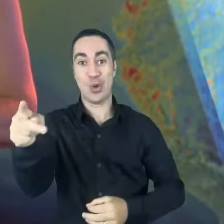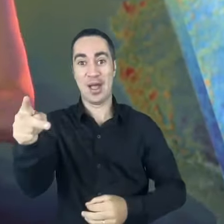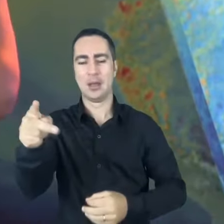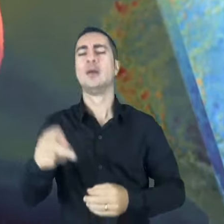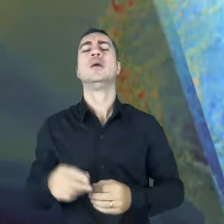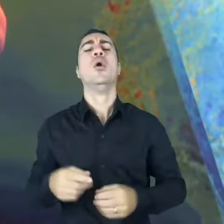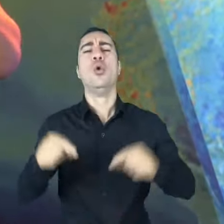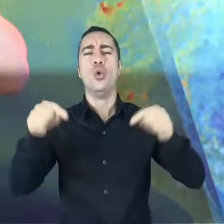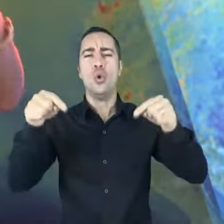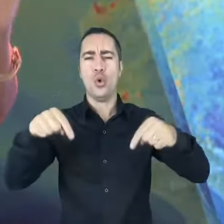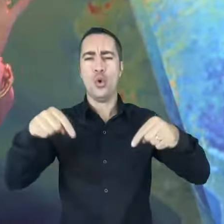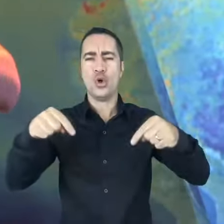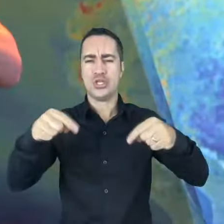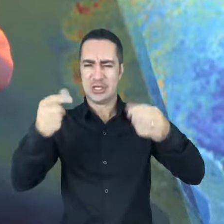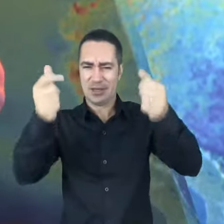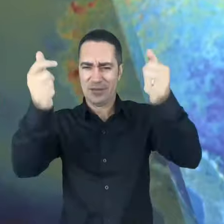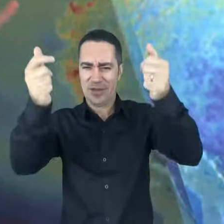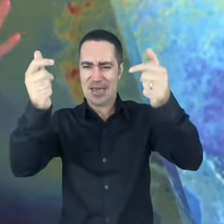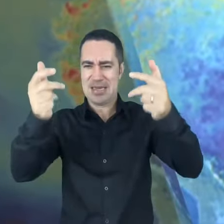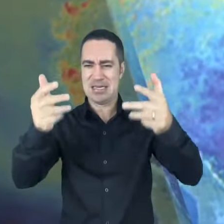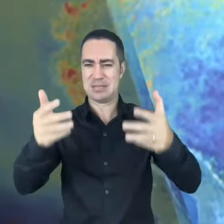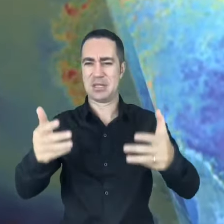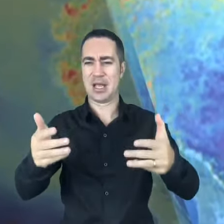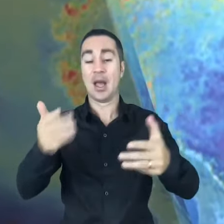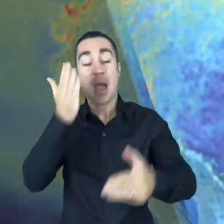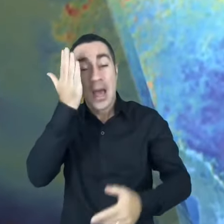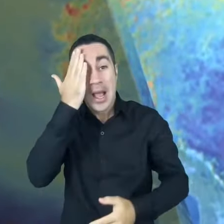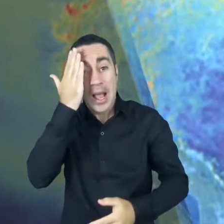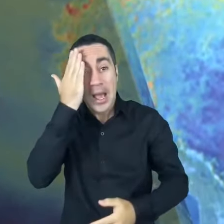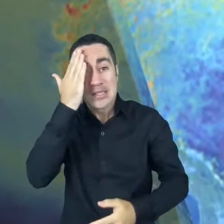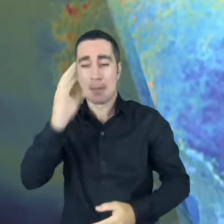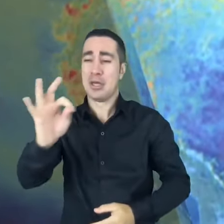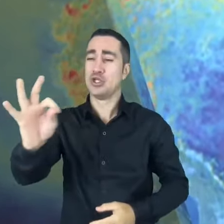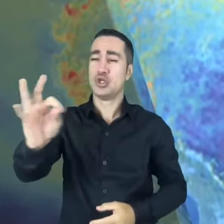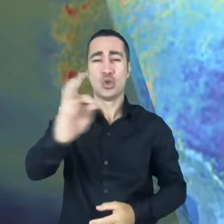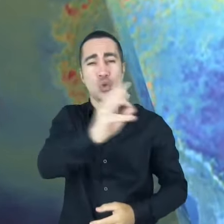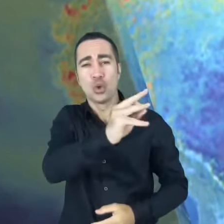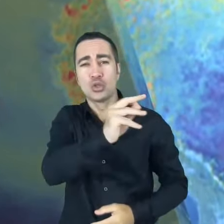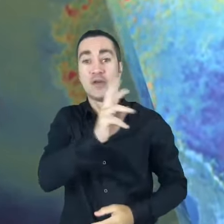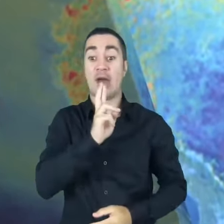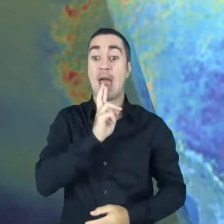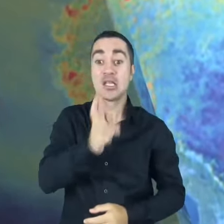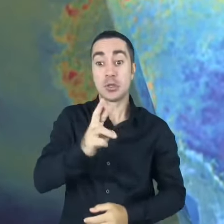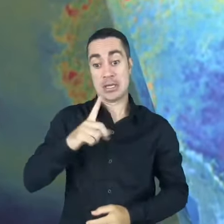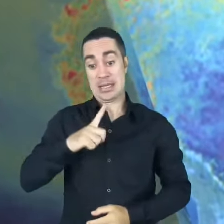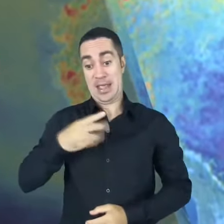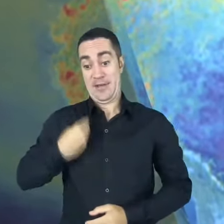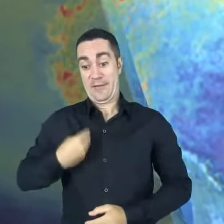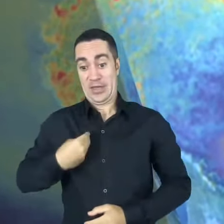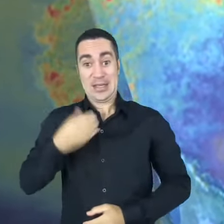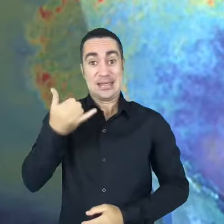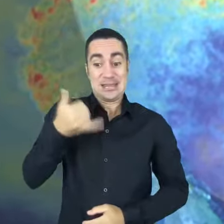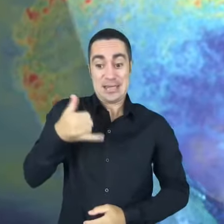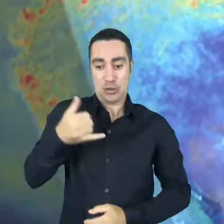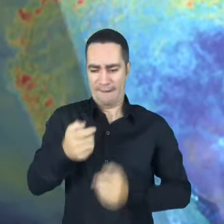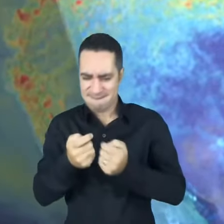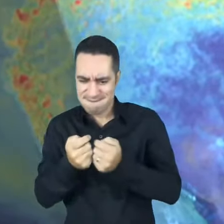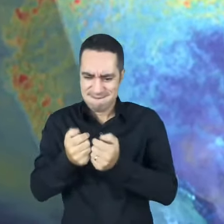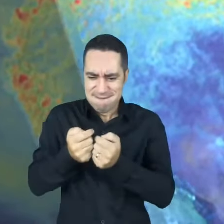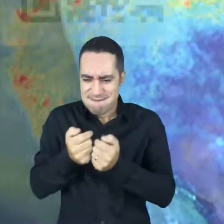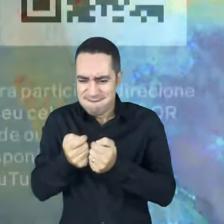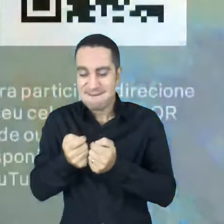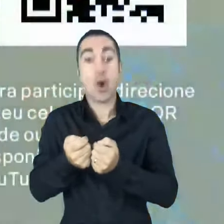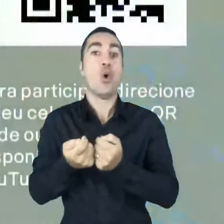enquete e quer saber de todo mundo. Vocês já vão aí respondendo quem está aqui no celular e quem está em outro lugar online. Por favor,